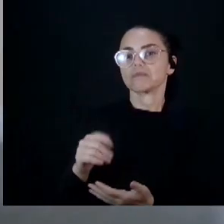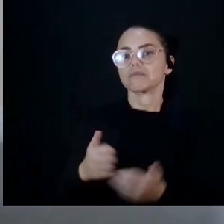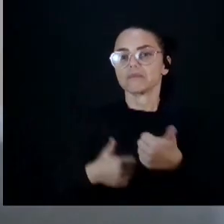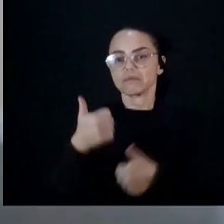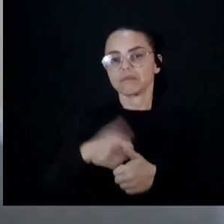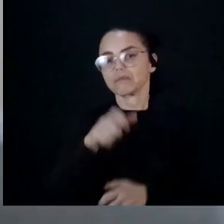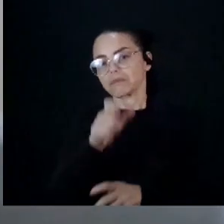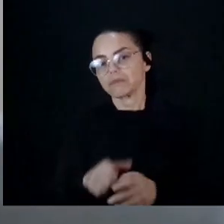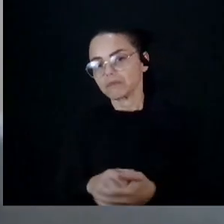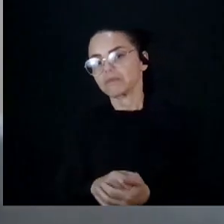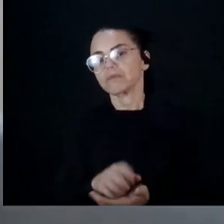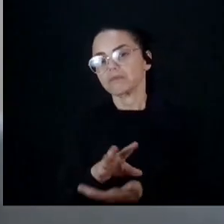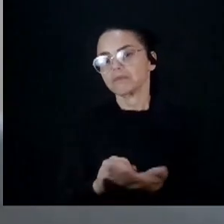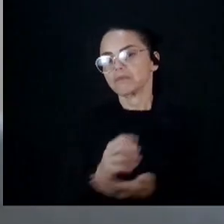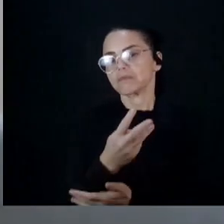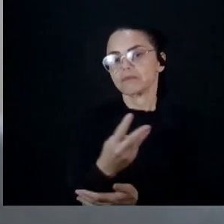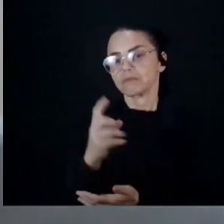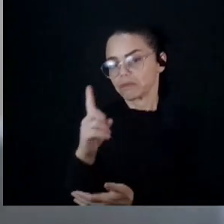modelo 3D